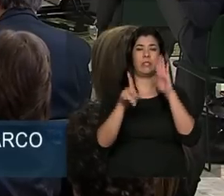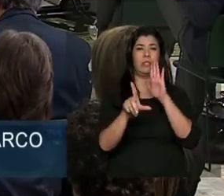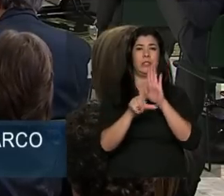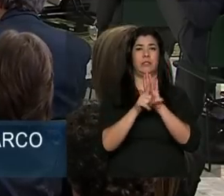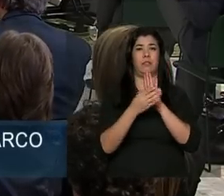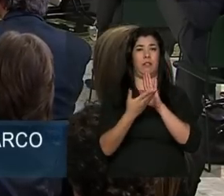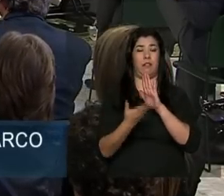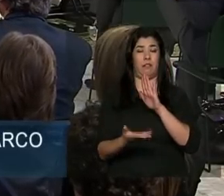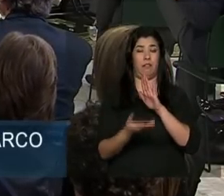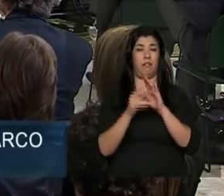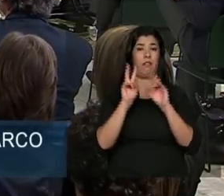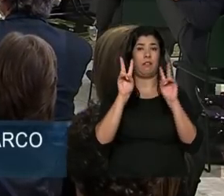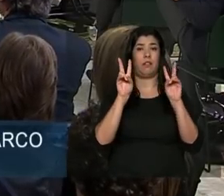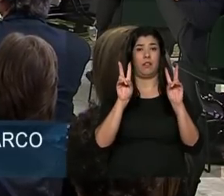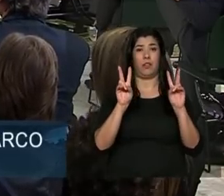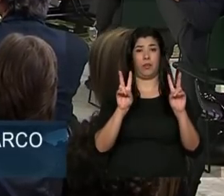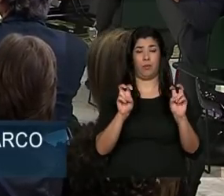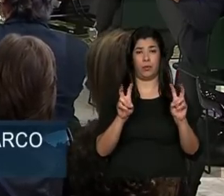que é um assunto